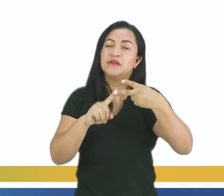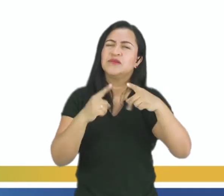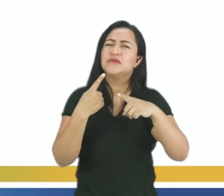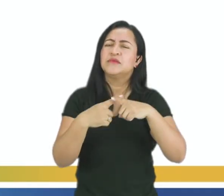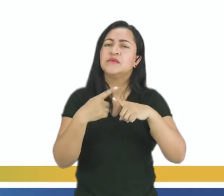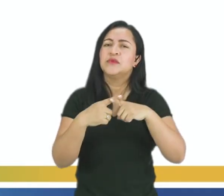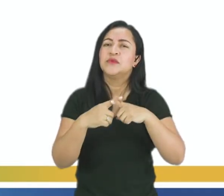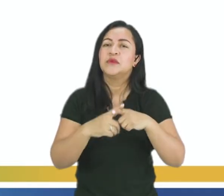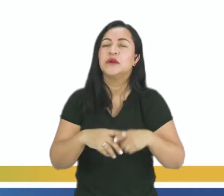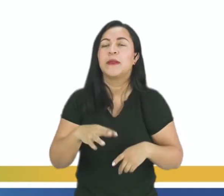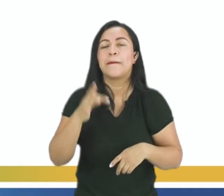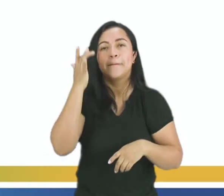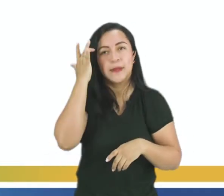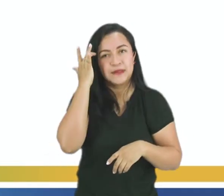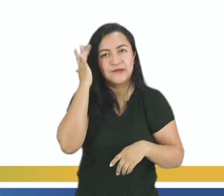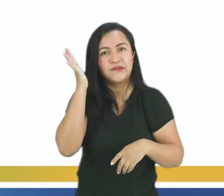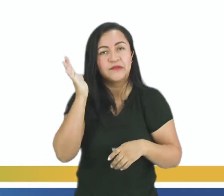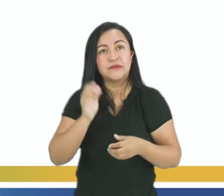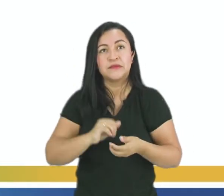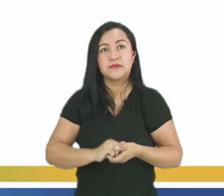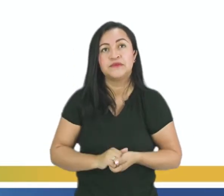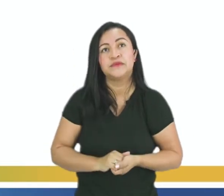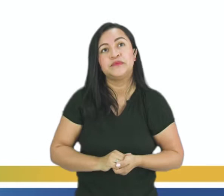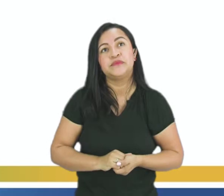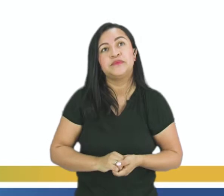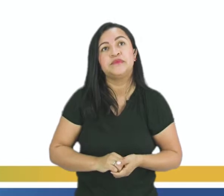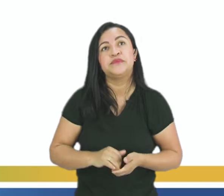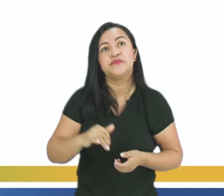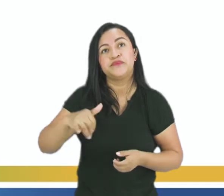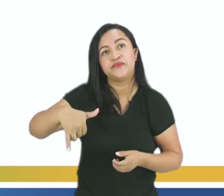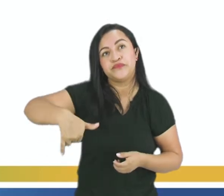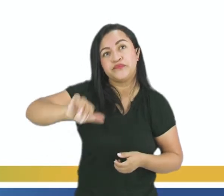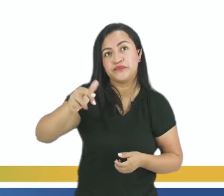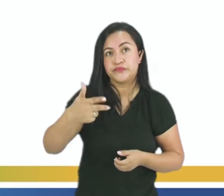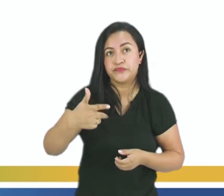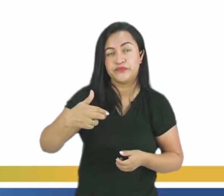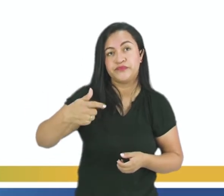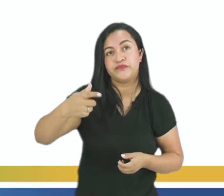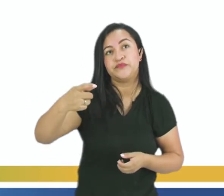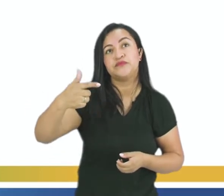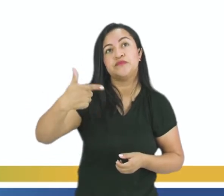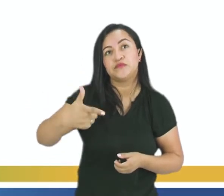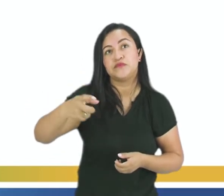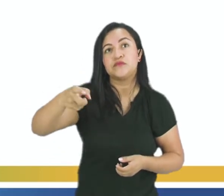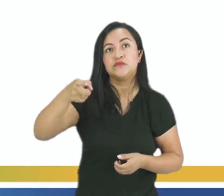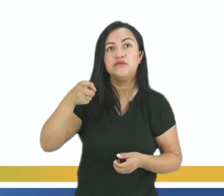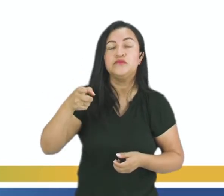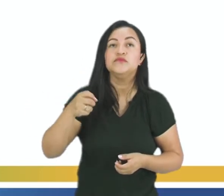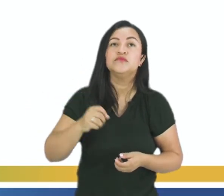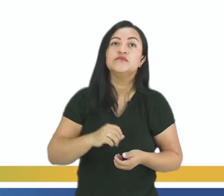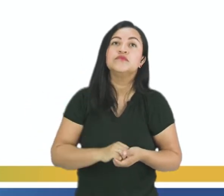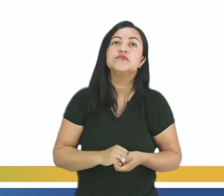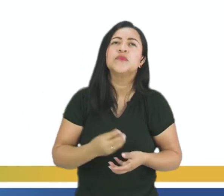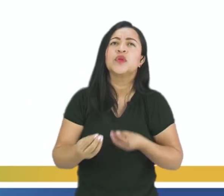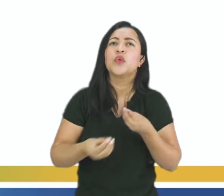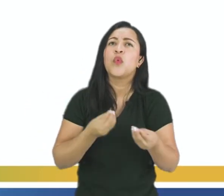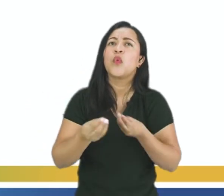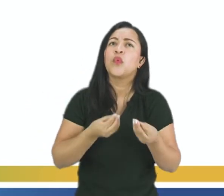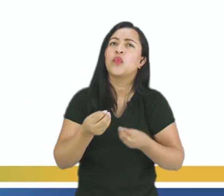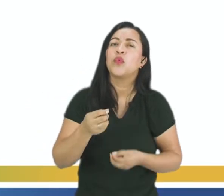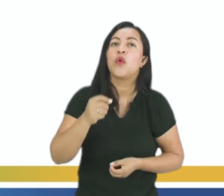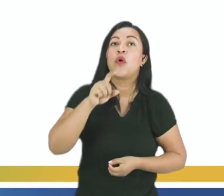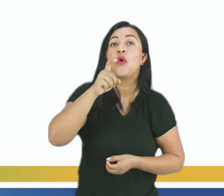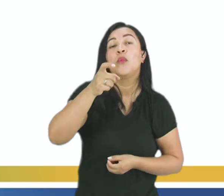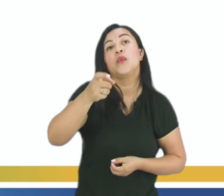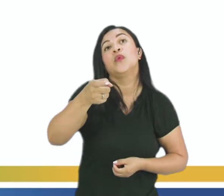porque isso vai tornar o processo mais fácil. A segunda equação traz y igual a 2x. Como o nosso x é